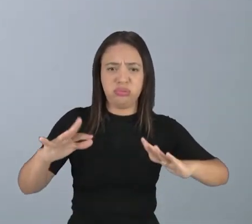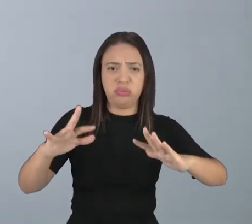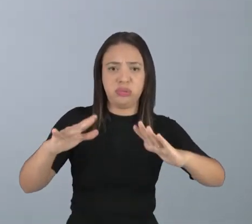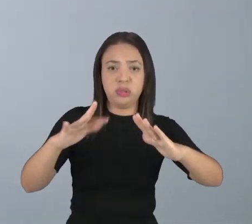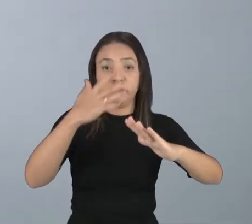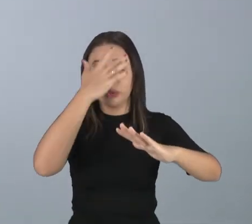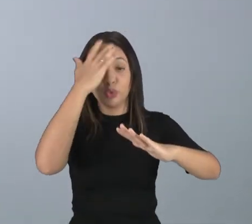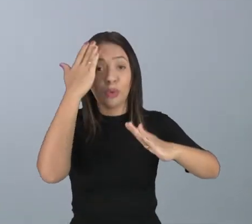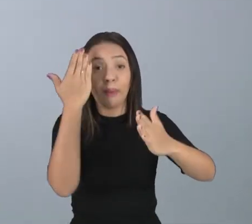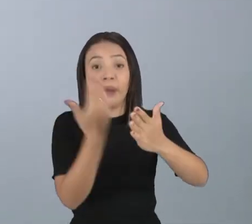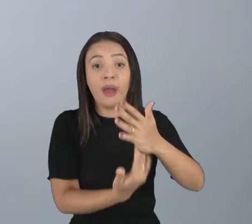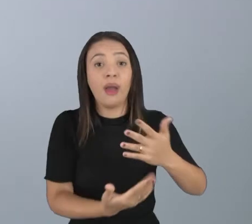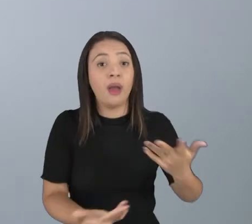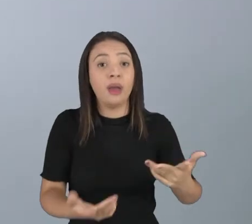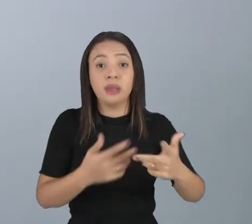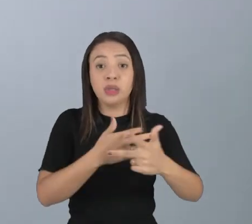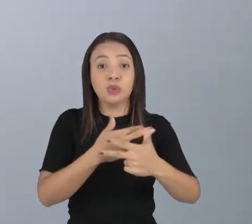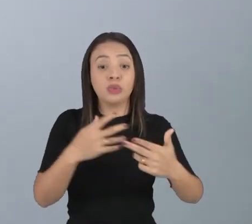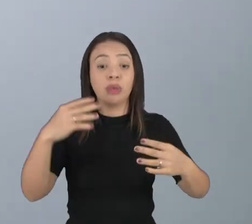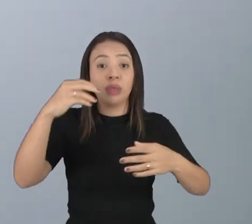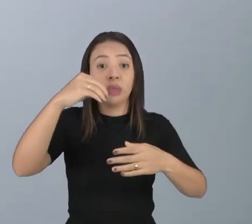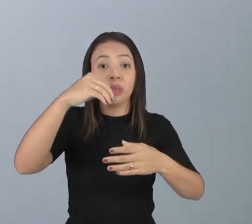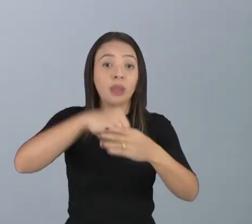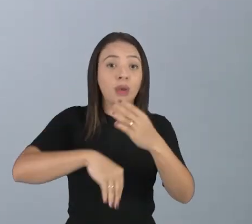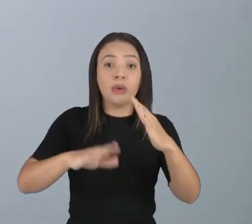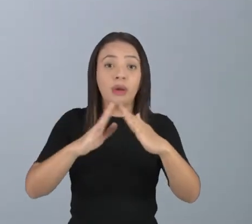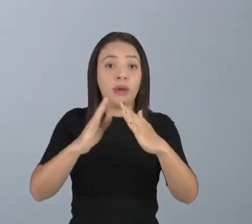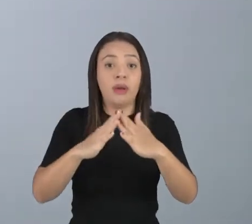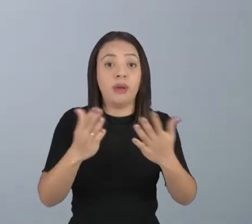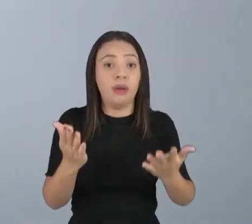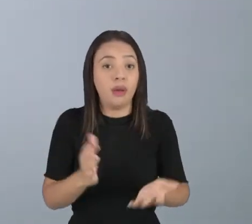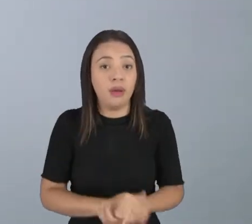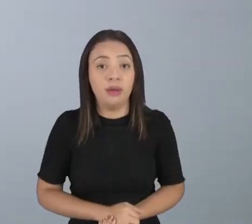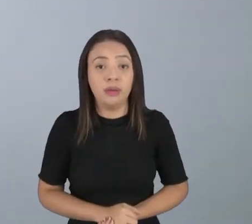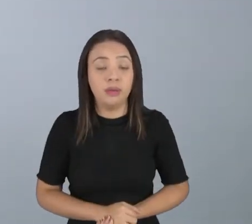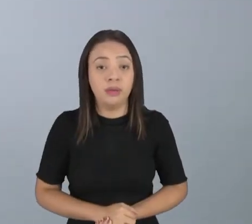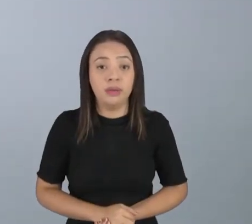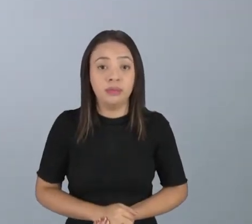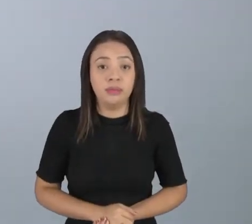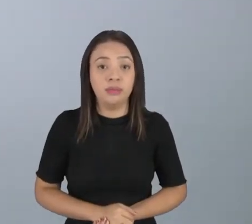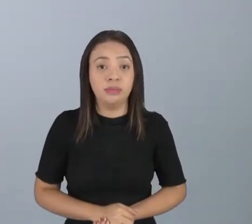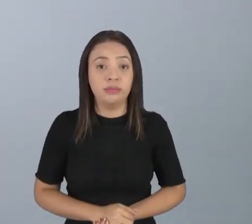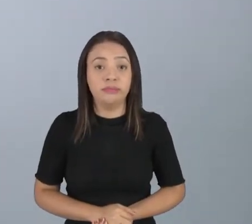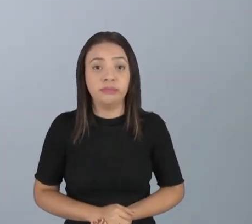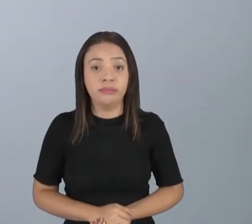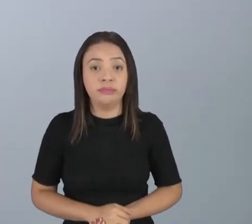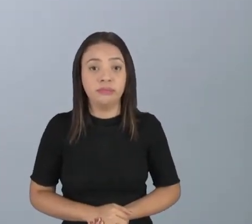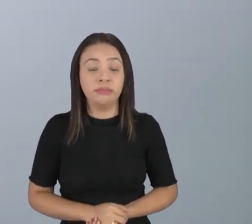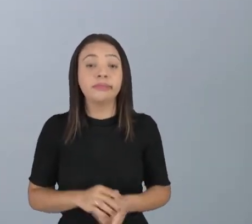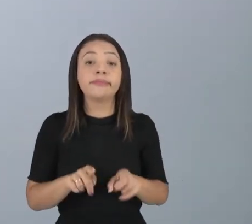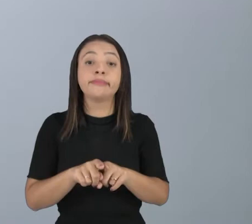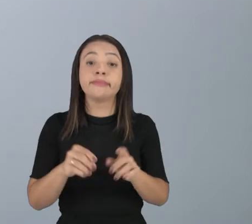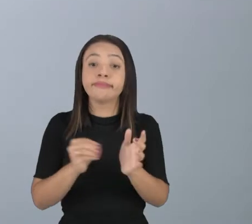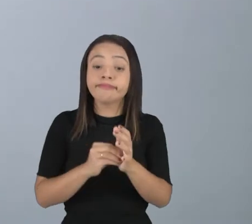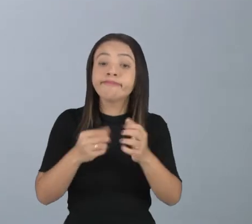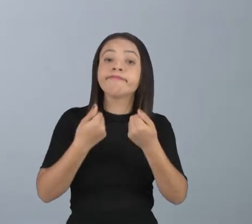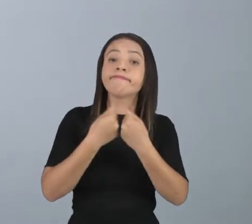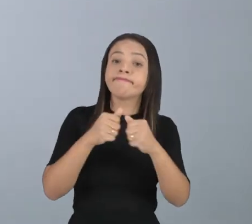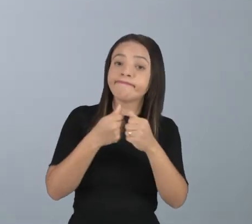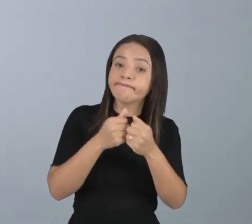os seus objetos, né? Sem a sua mobília. Então, também o transporte, tudo isso